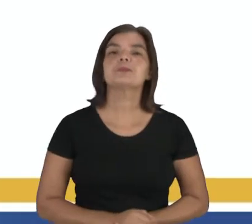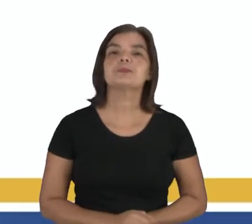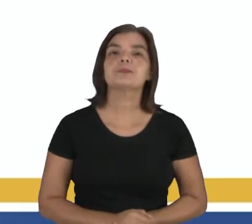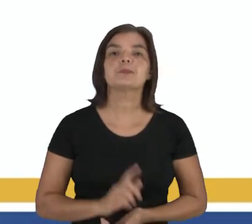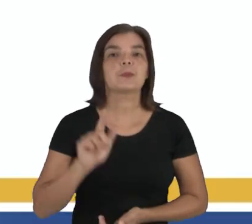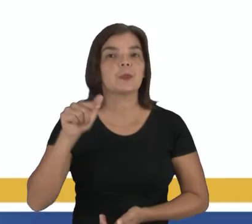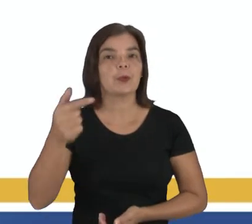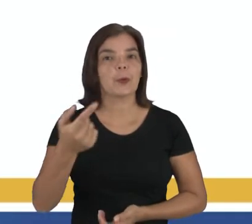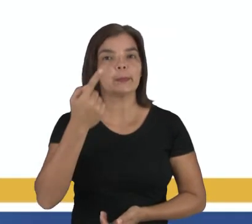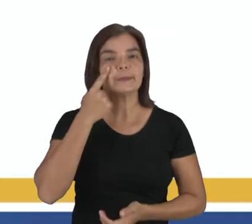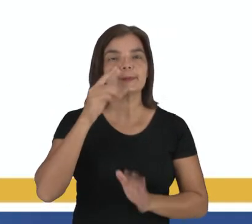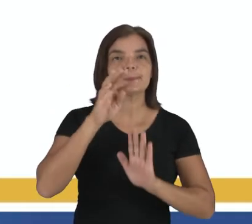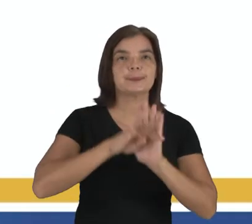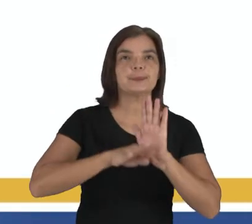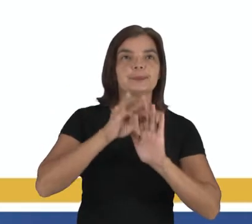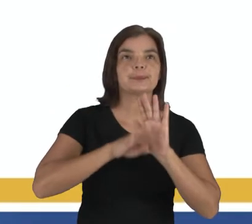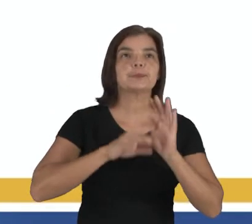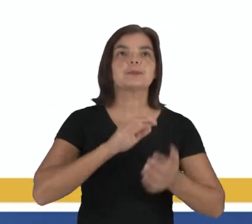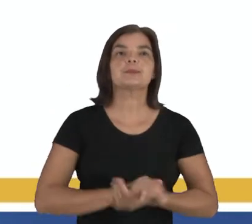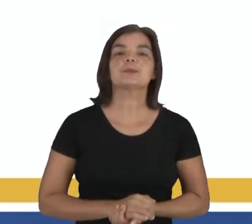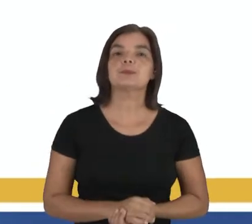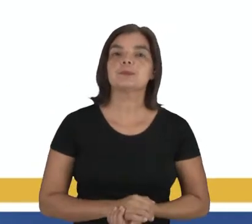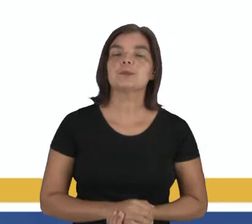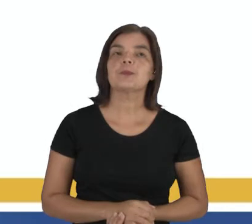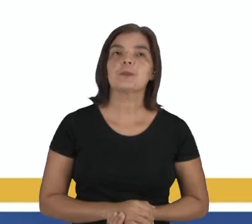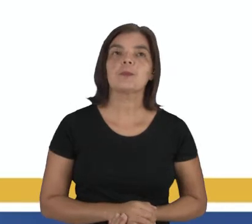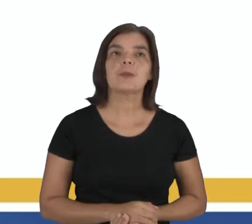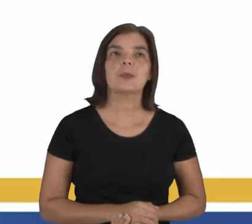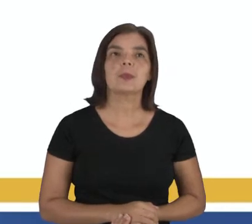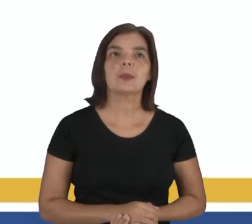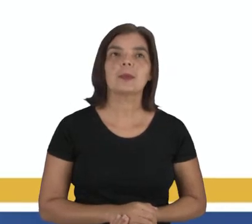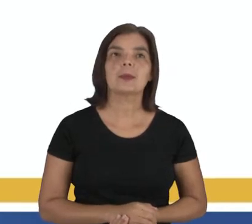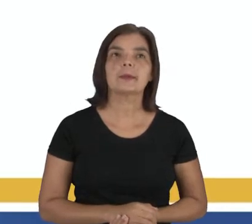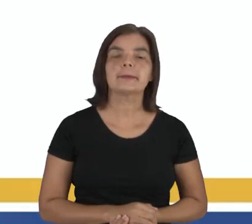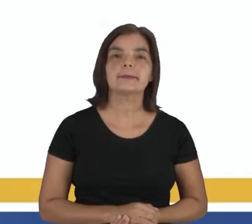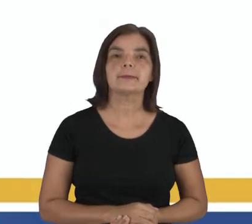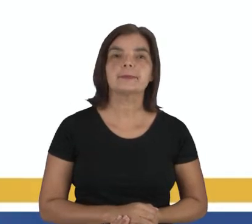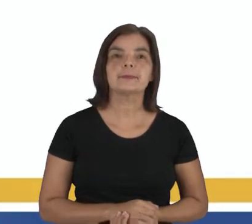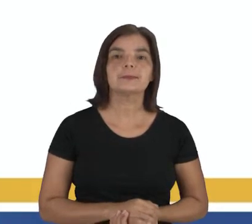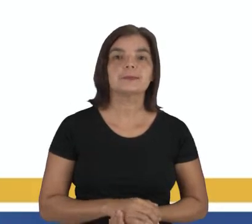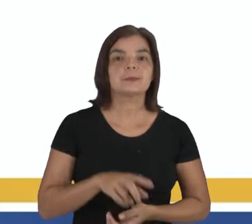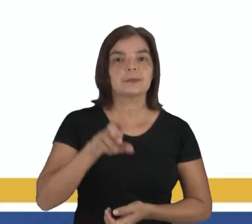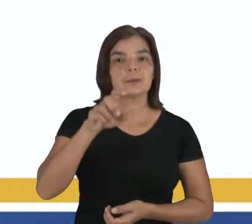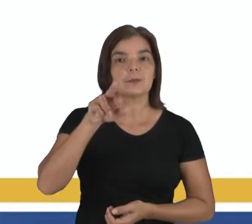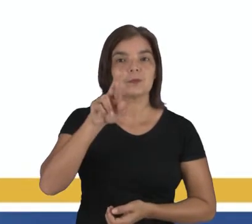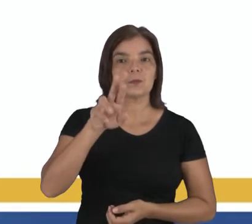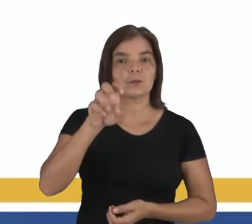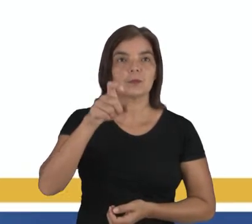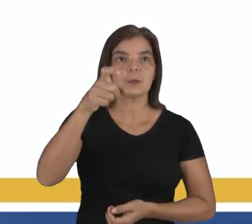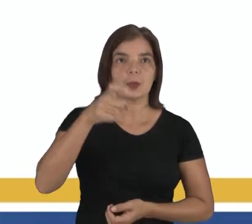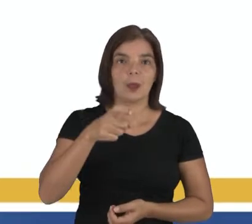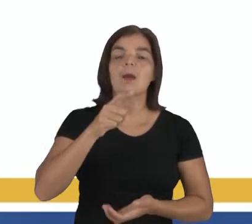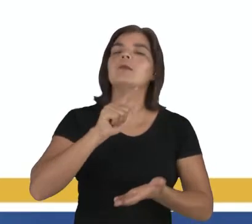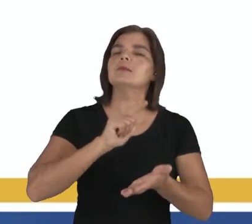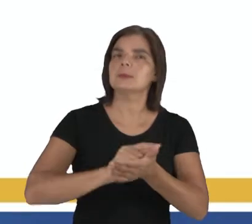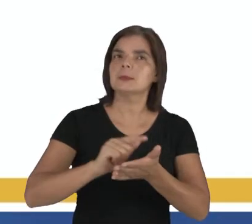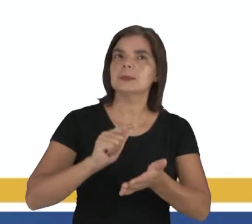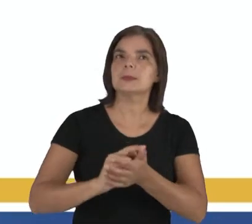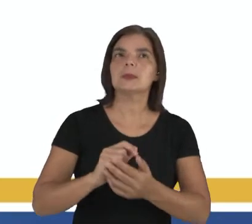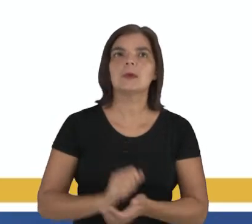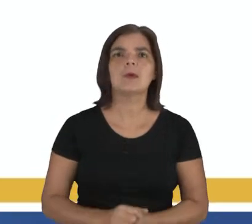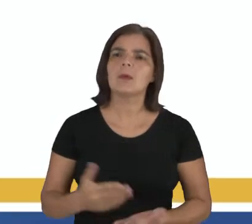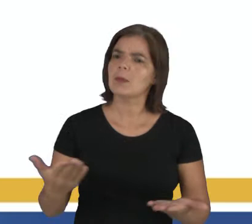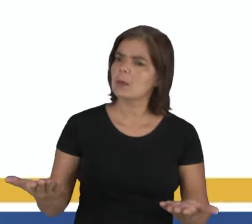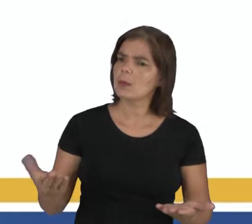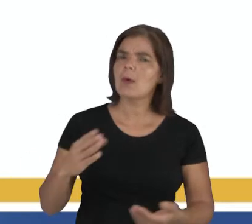vamos ver outro texto. Texto 2. Diz aí, né? Rex em Tá Limpo.